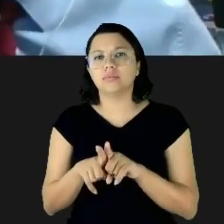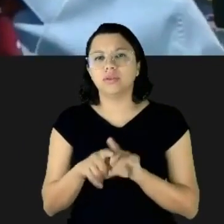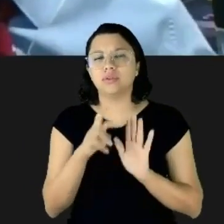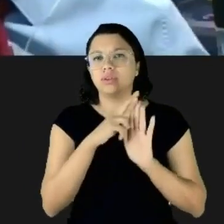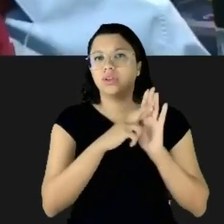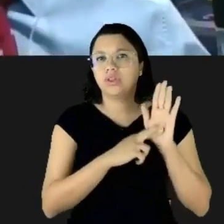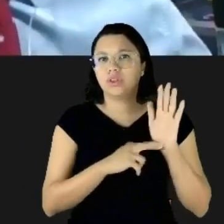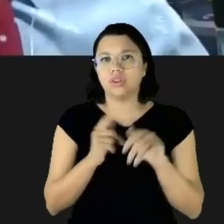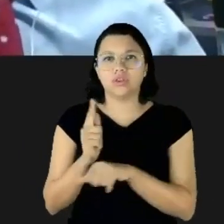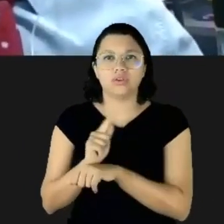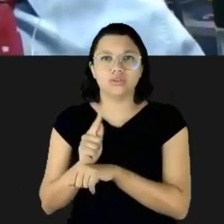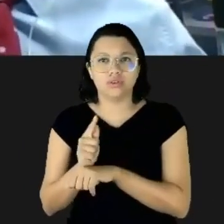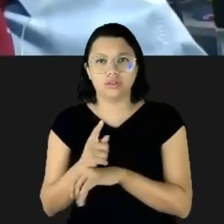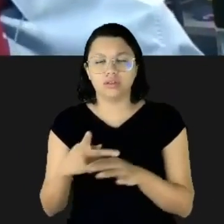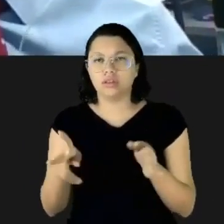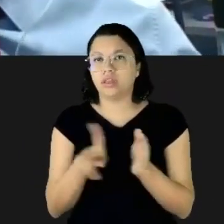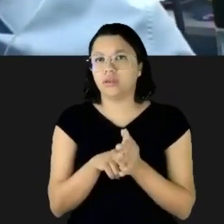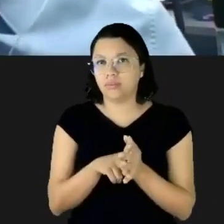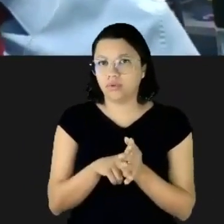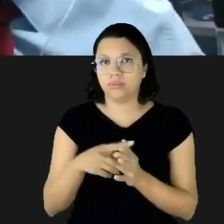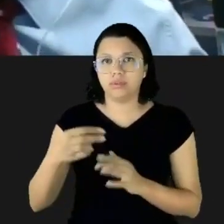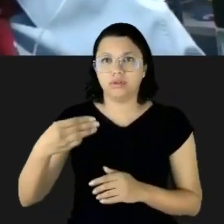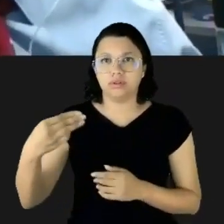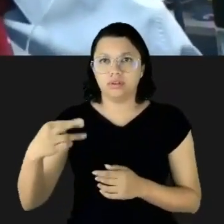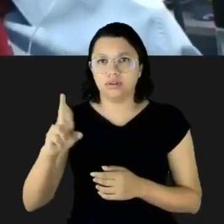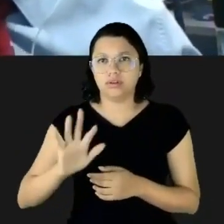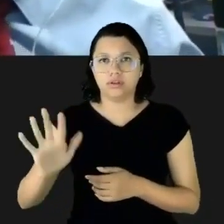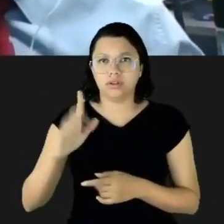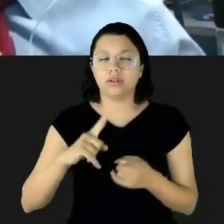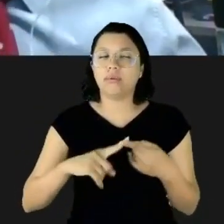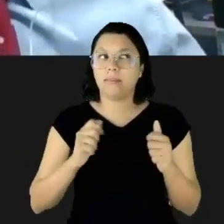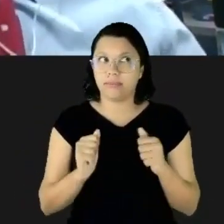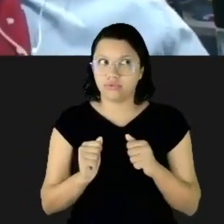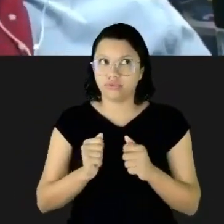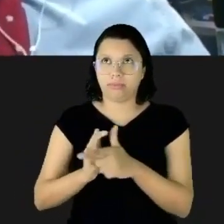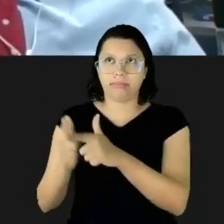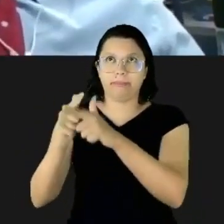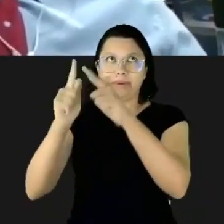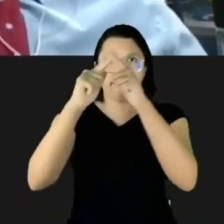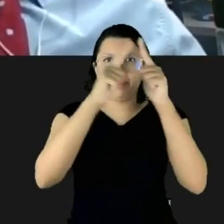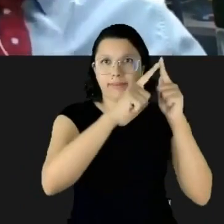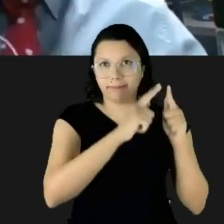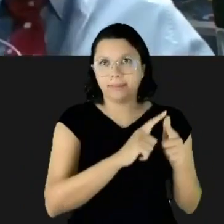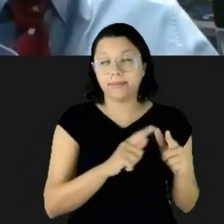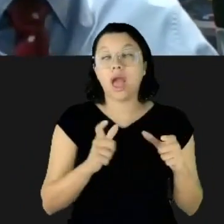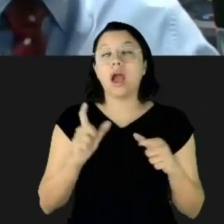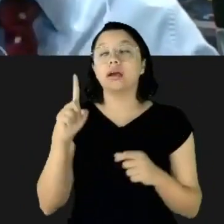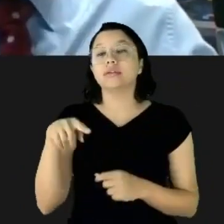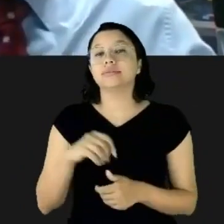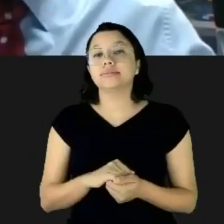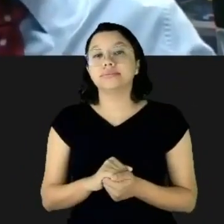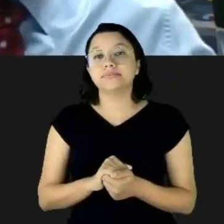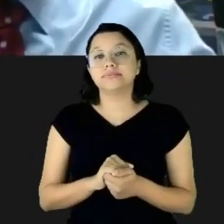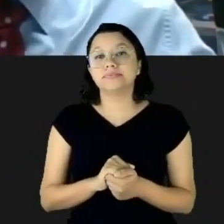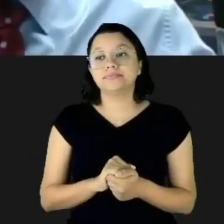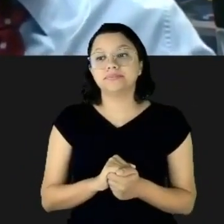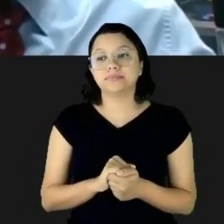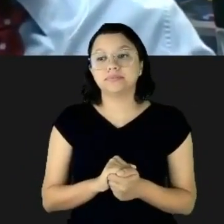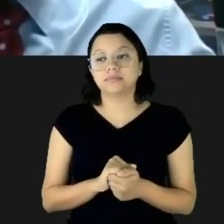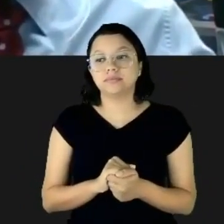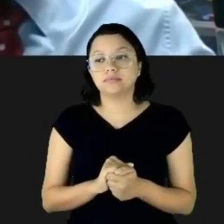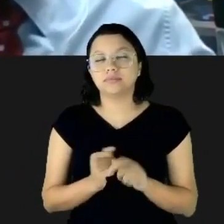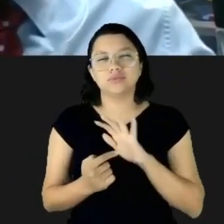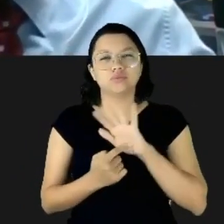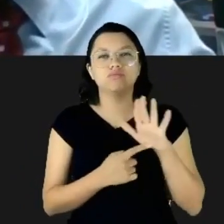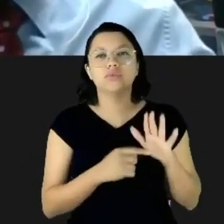gerenciais, que é coisa da terceira região, mas poderia ser muito bem passado para as outras, aonde são, deixa eu mostrar